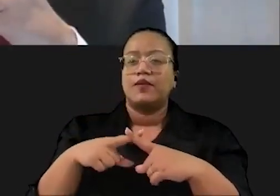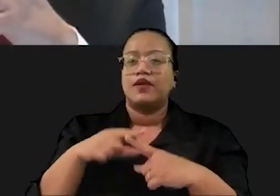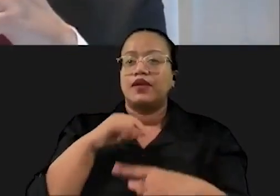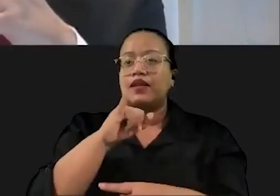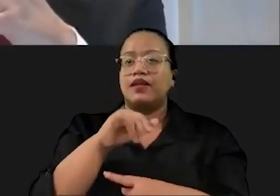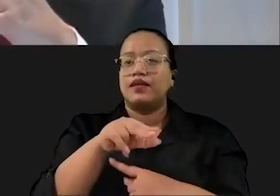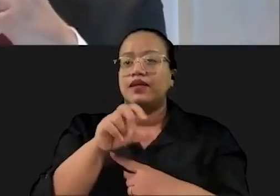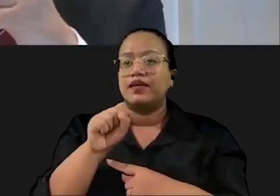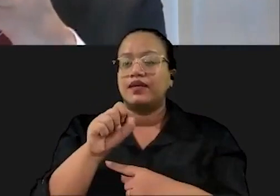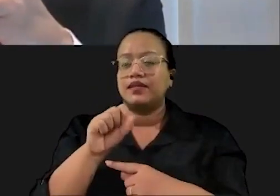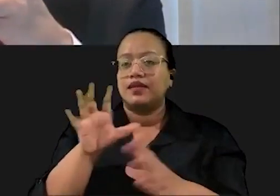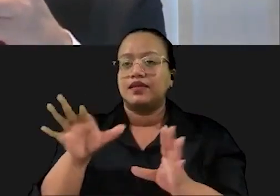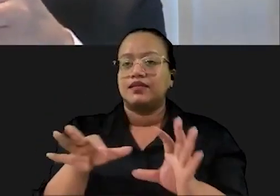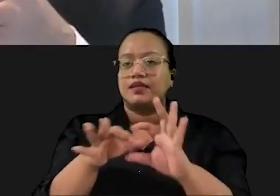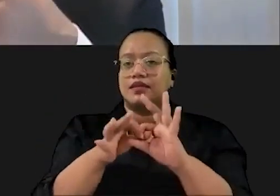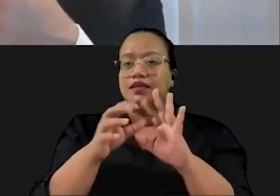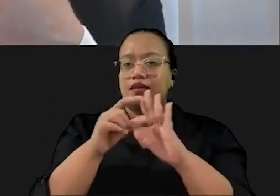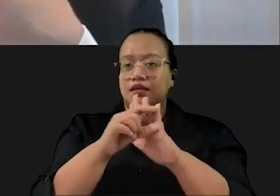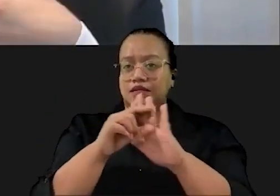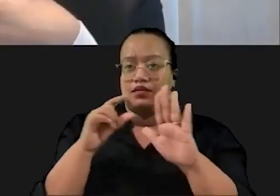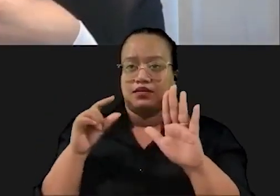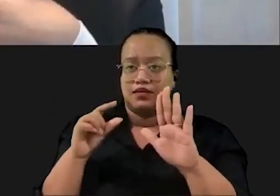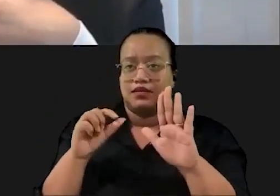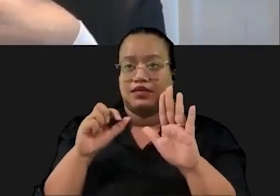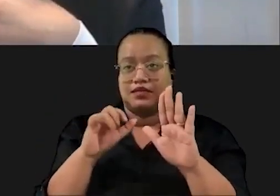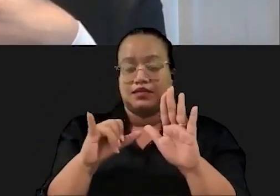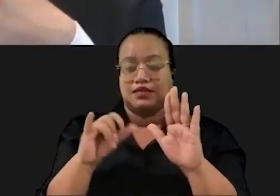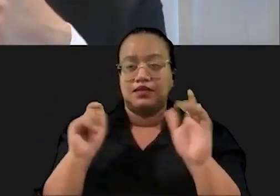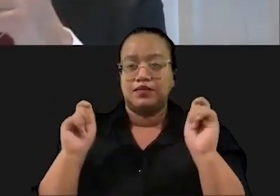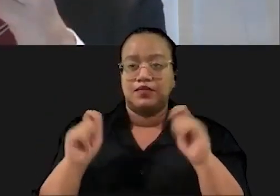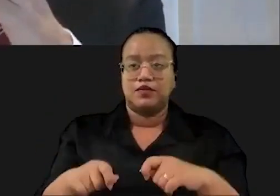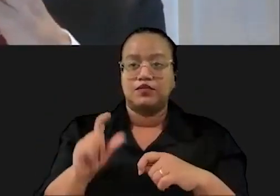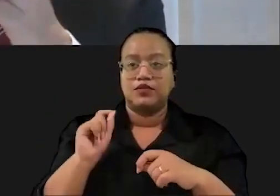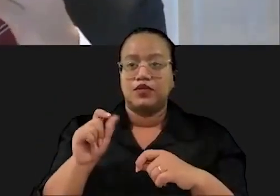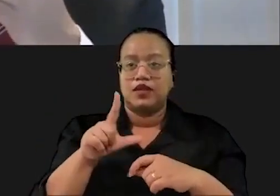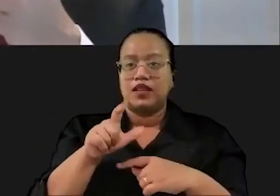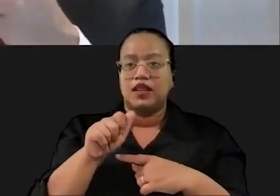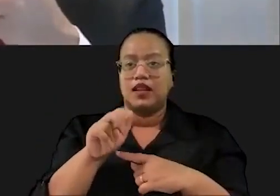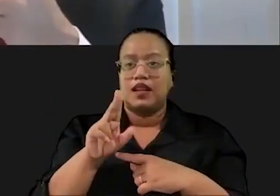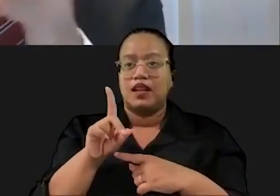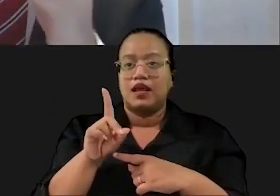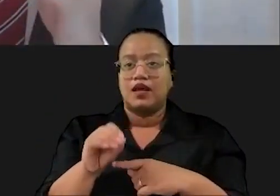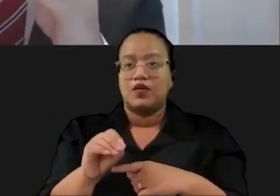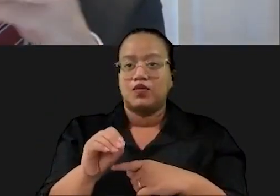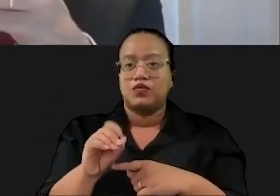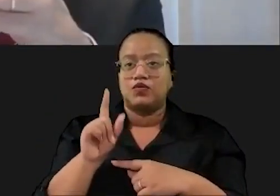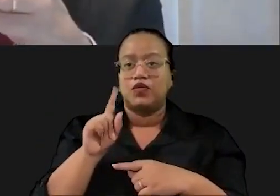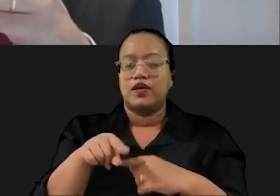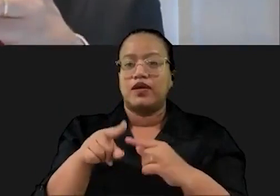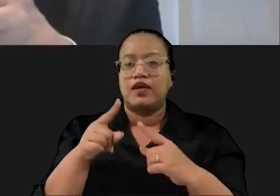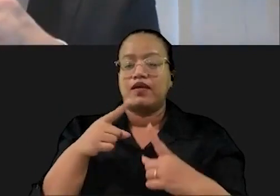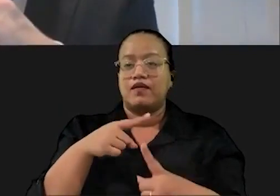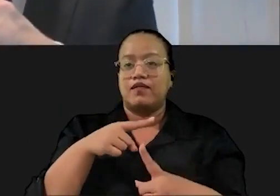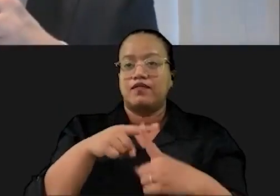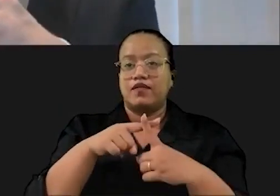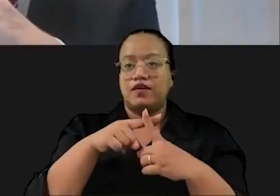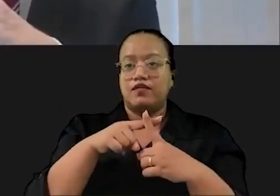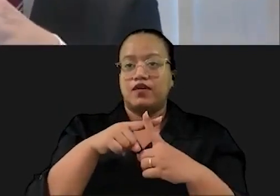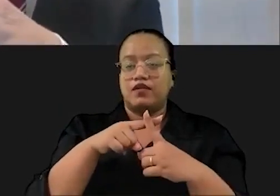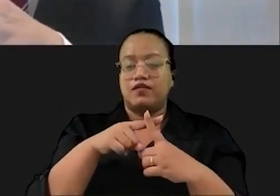de que o laudo pericial fosse favorável à parte autora. Nos demais casos, o processo